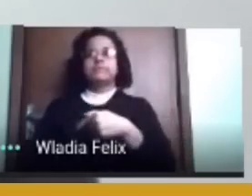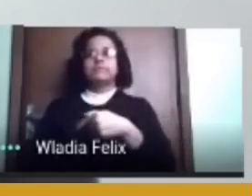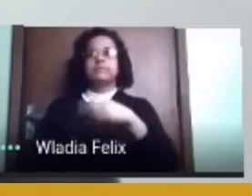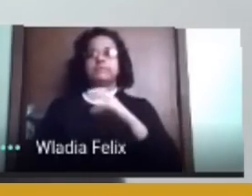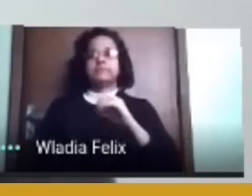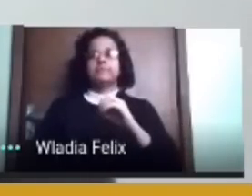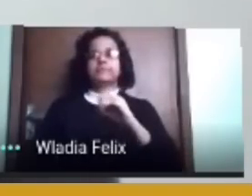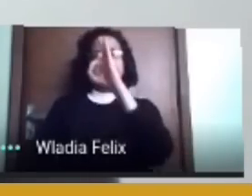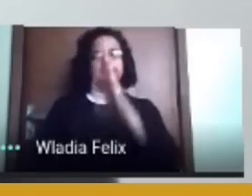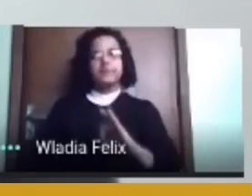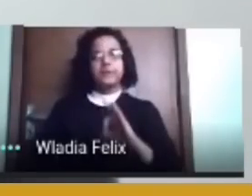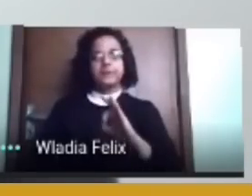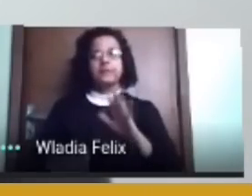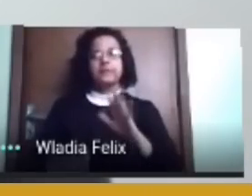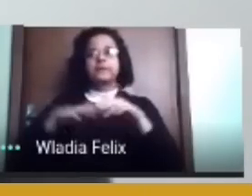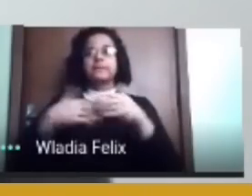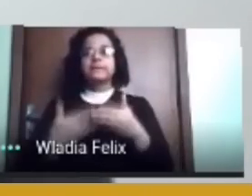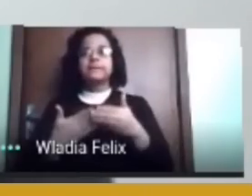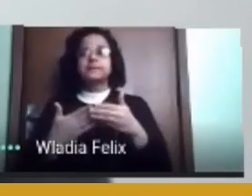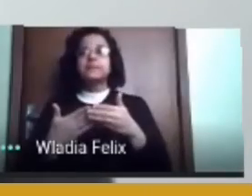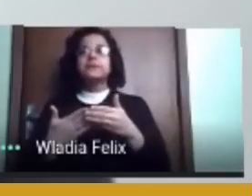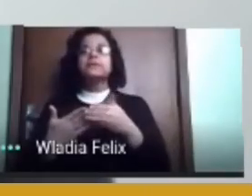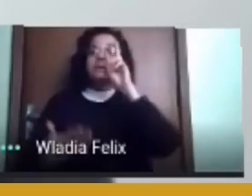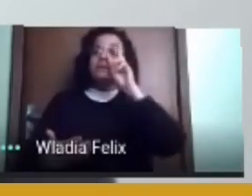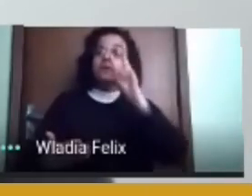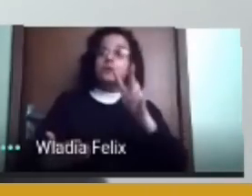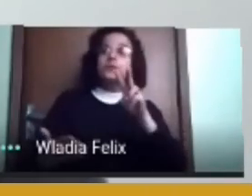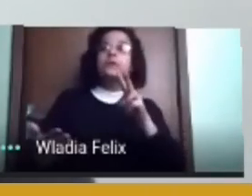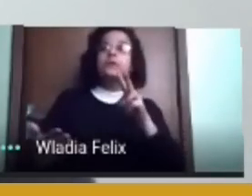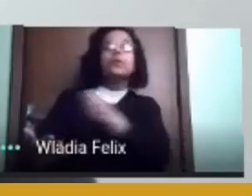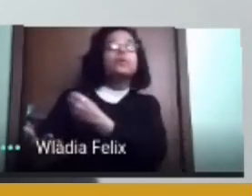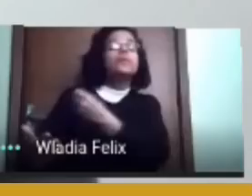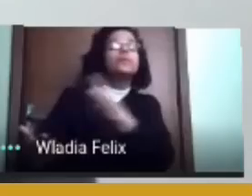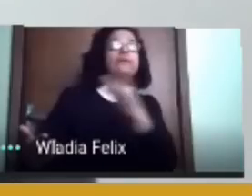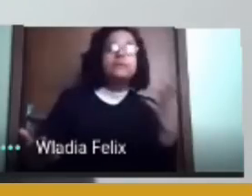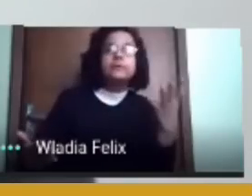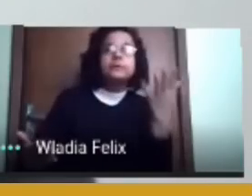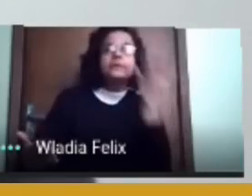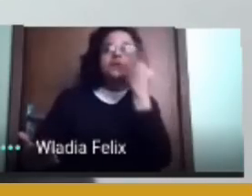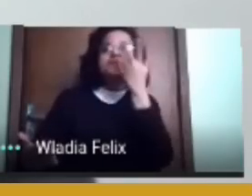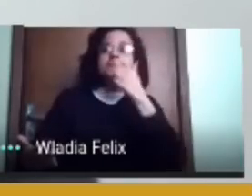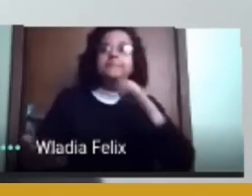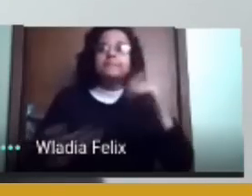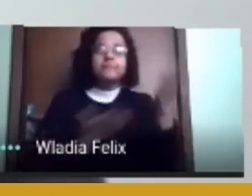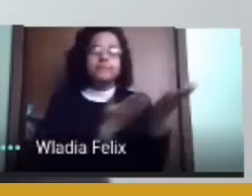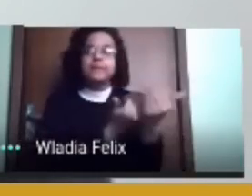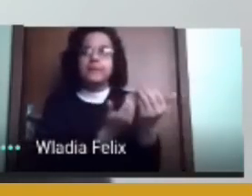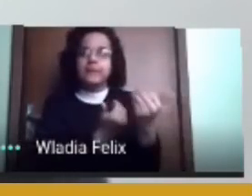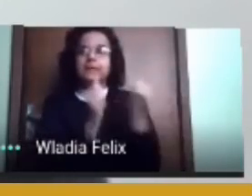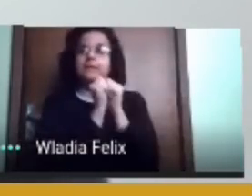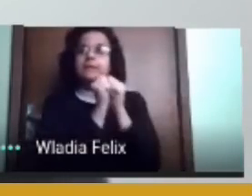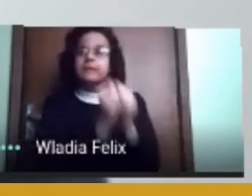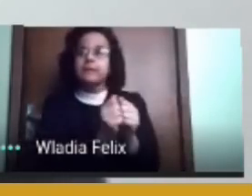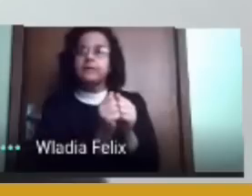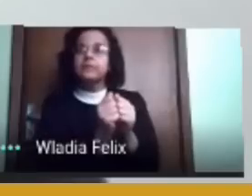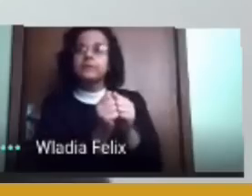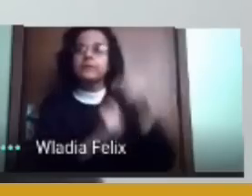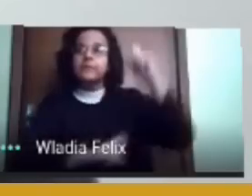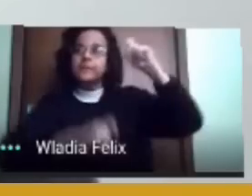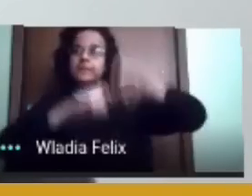de violações contra crianças e adolescentes envolvendo os direitos sexuais, a maior parte